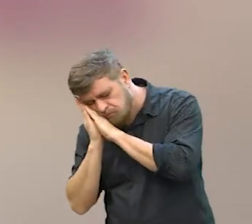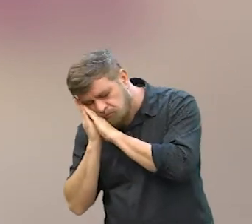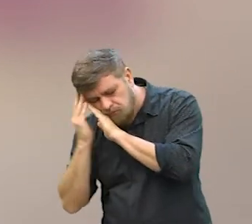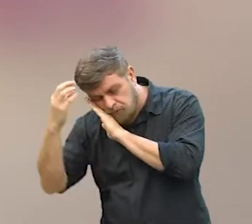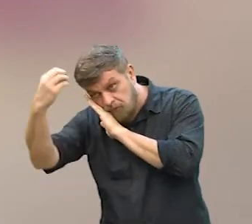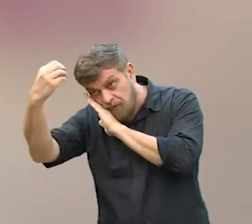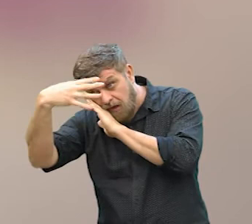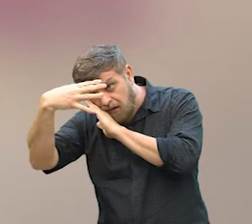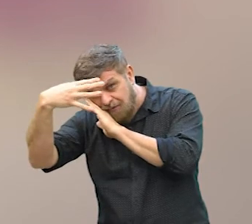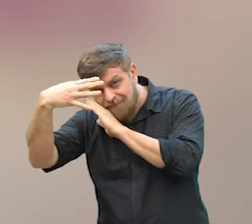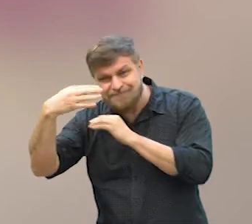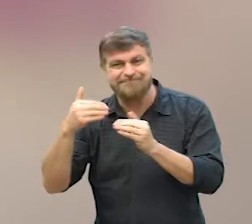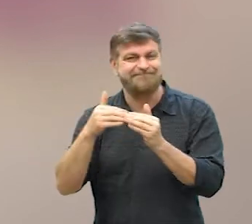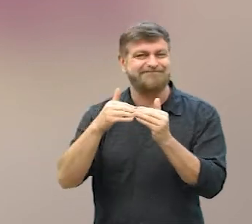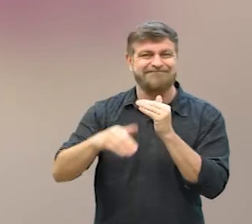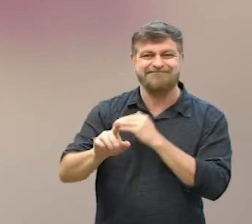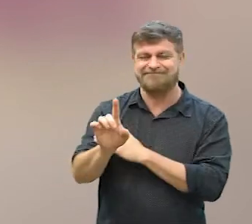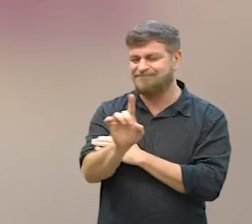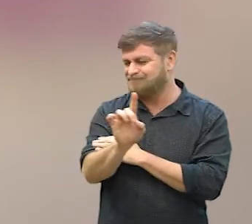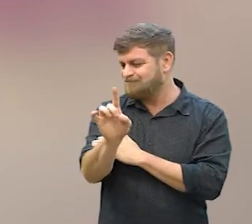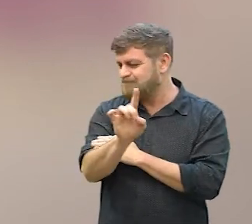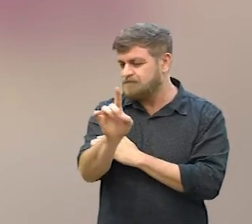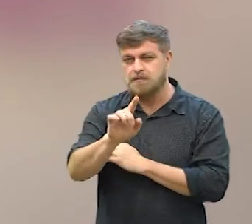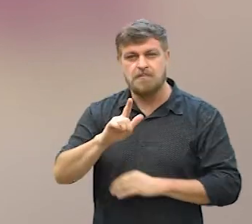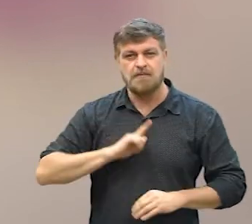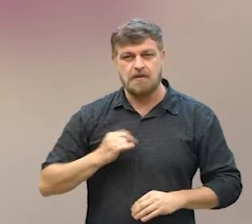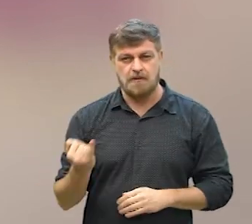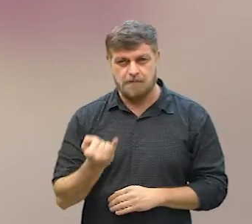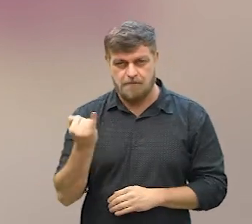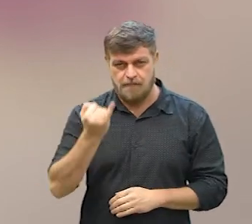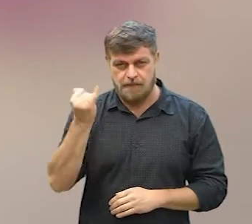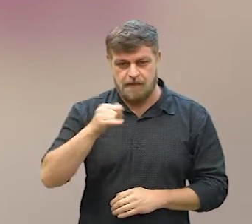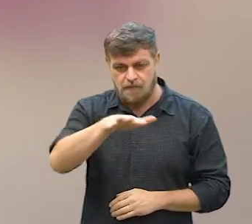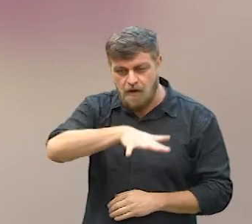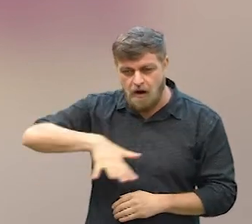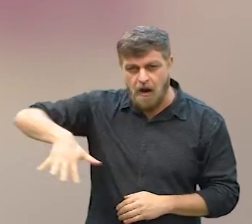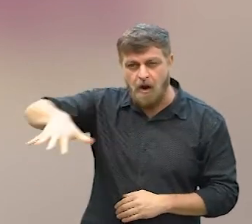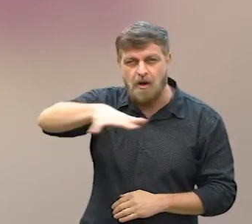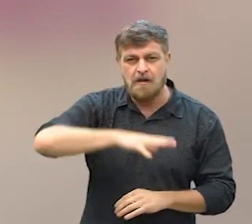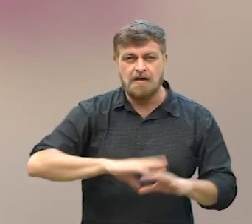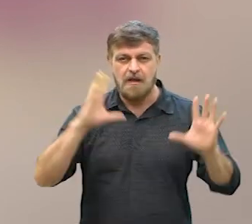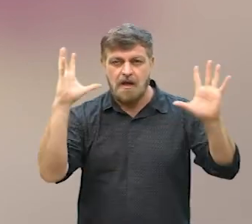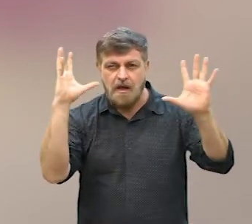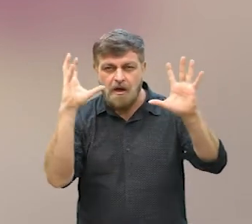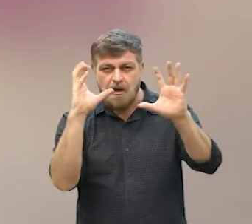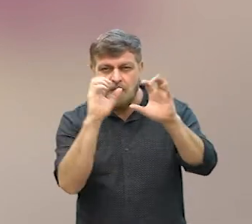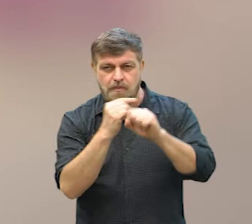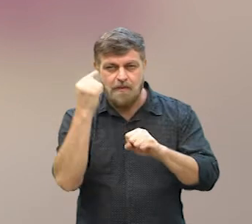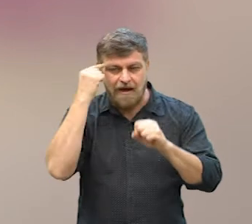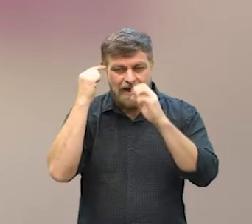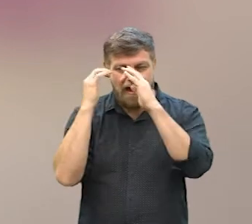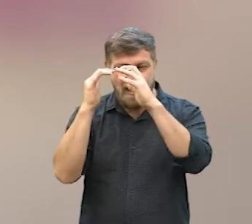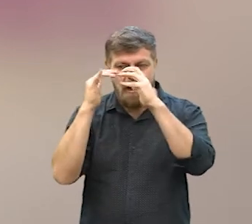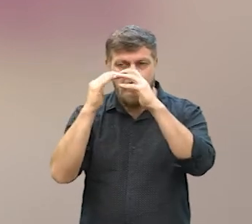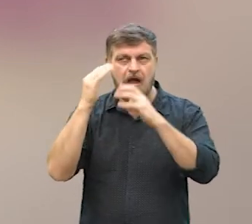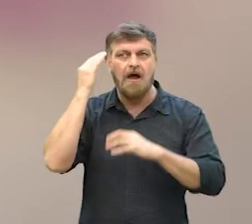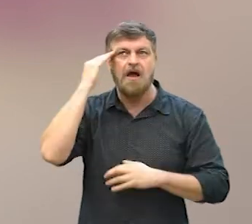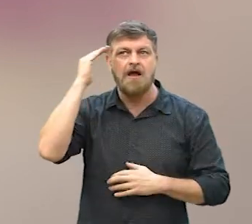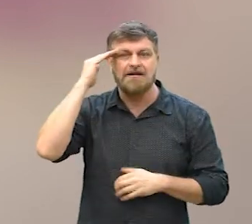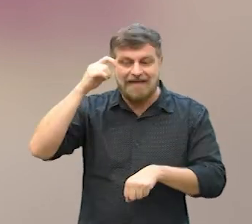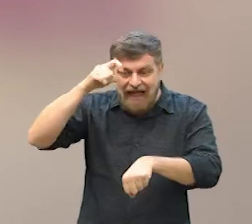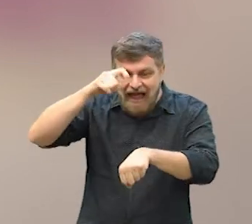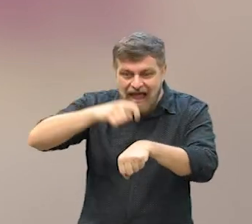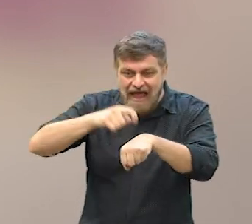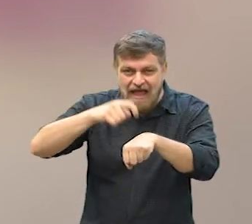luzinha acesa não é apropriado. O importante é deixar o ambiente totalmente escuro para o seu cérebro começar a interpretar que